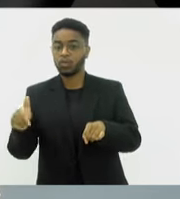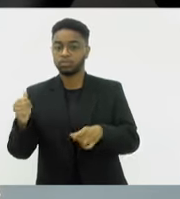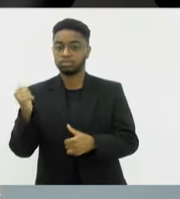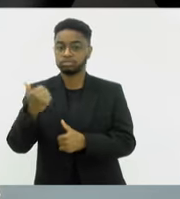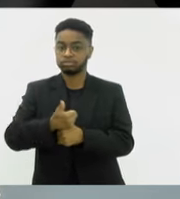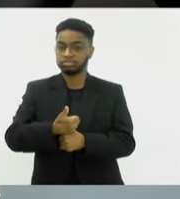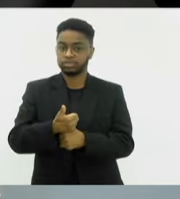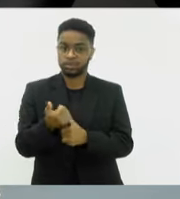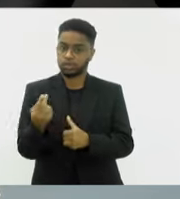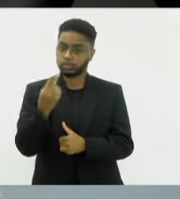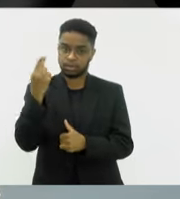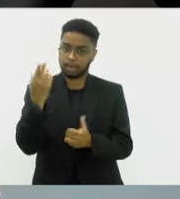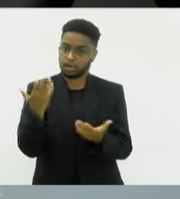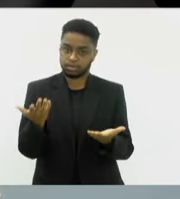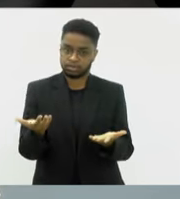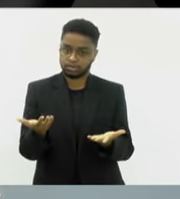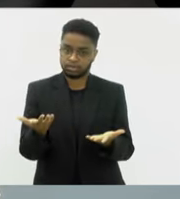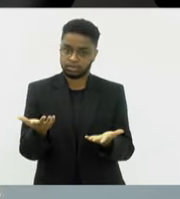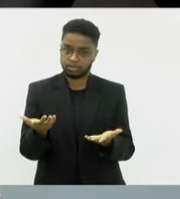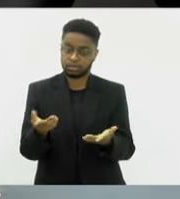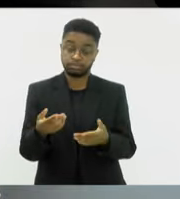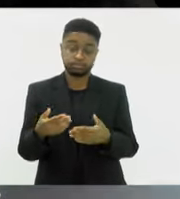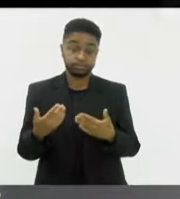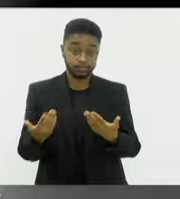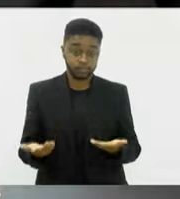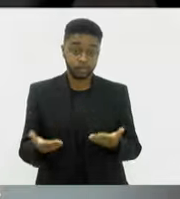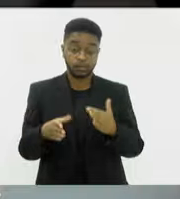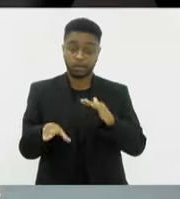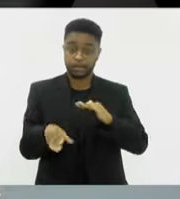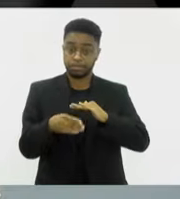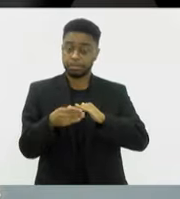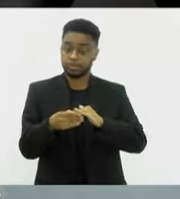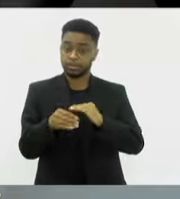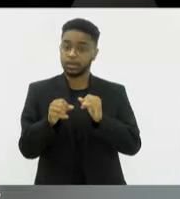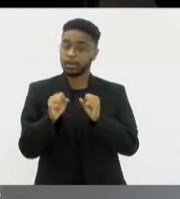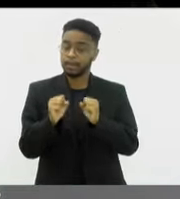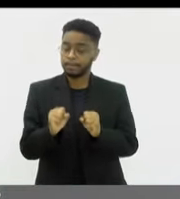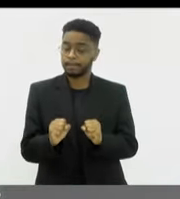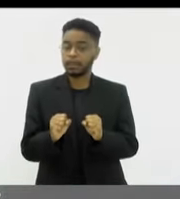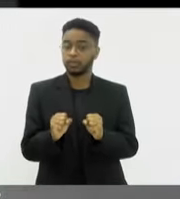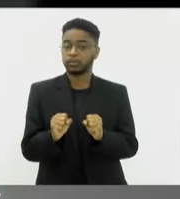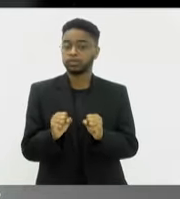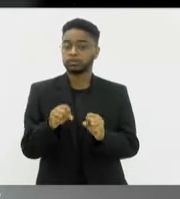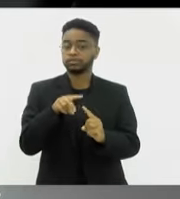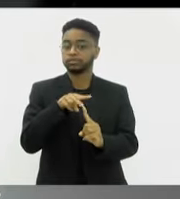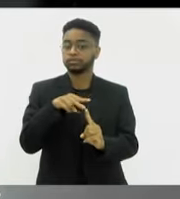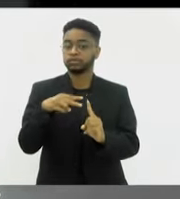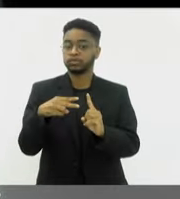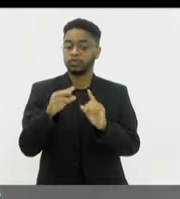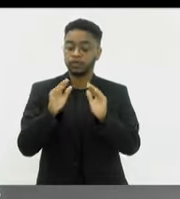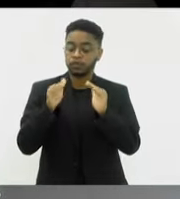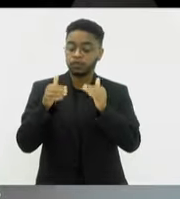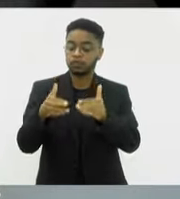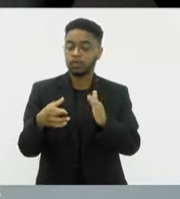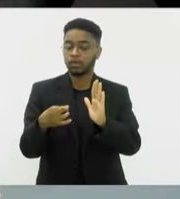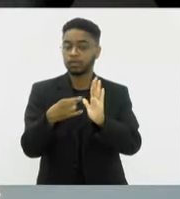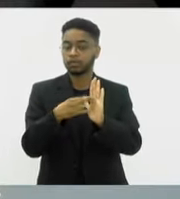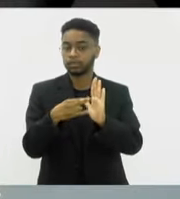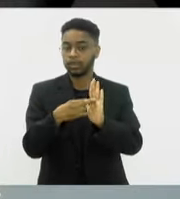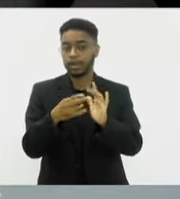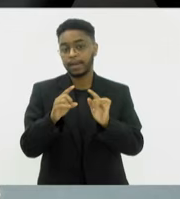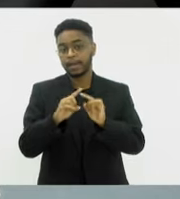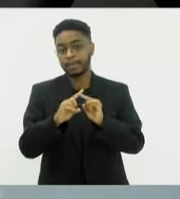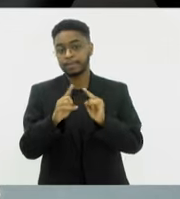é uma maluquice. Então, essas emendas podem ter uma visão restrita do regimento, mas